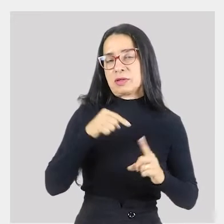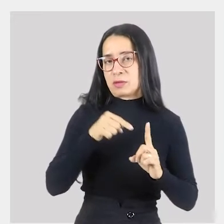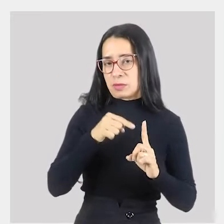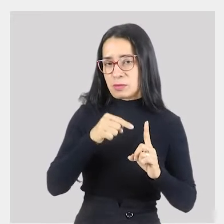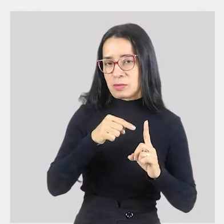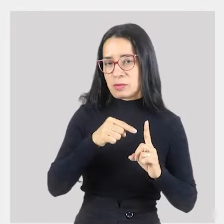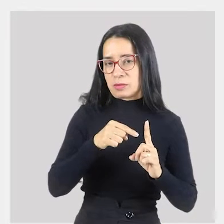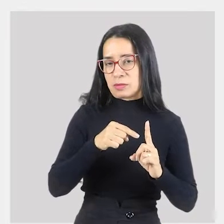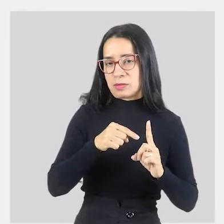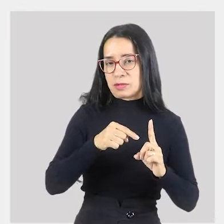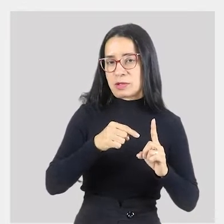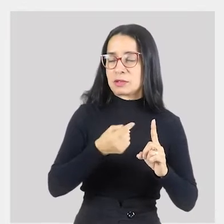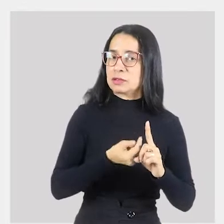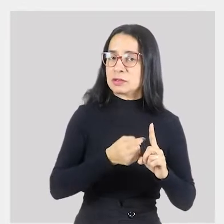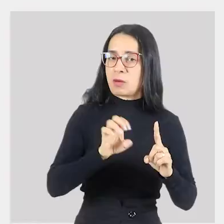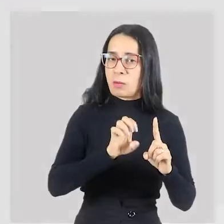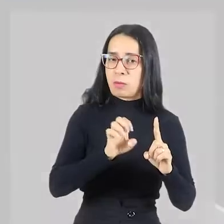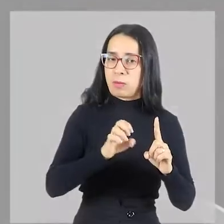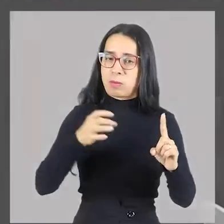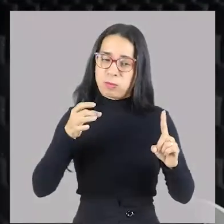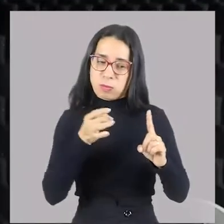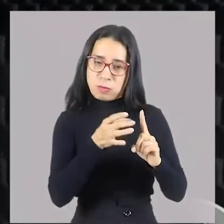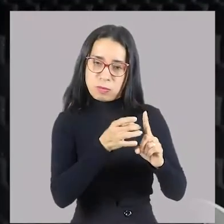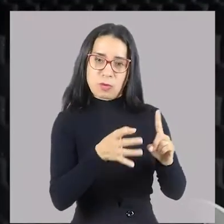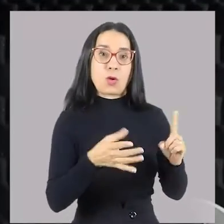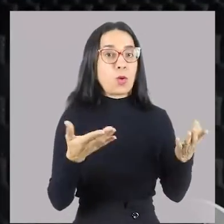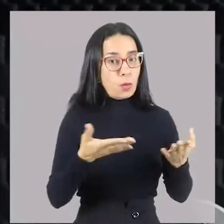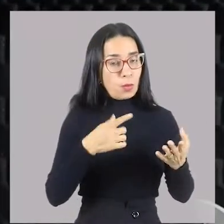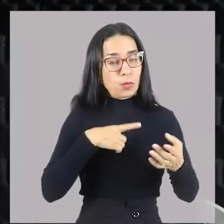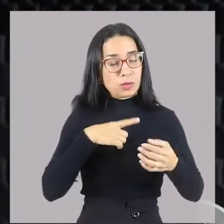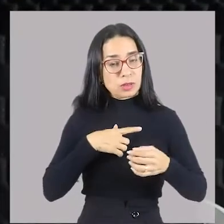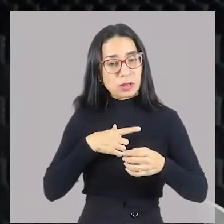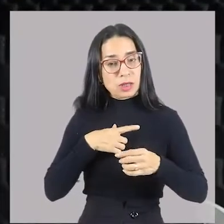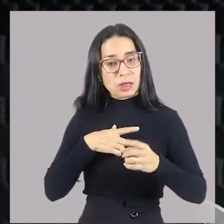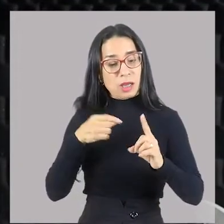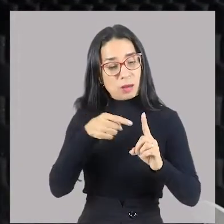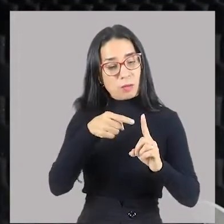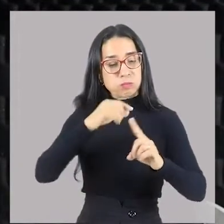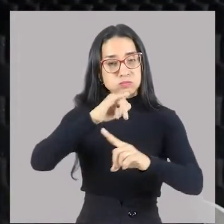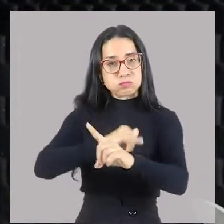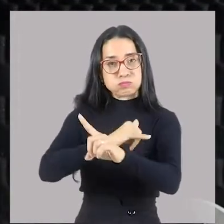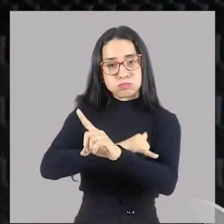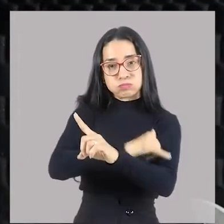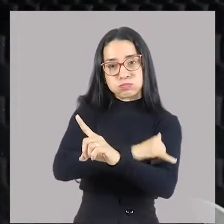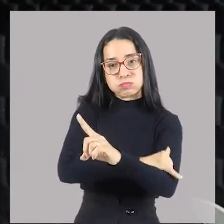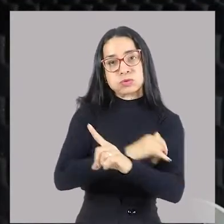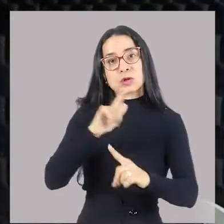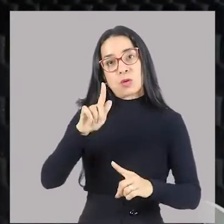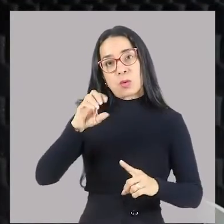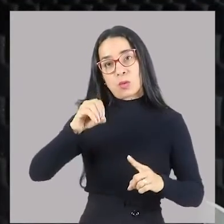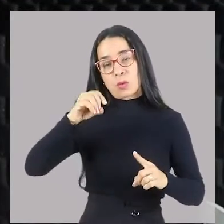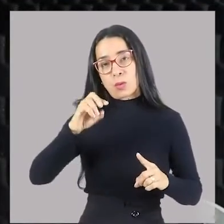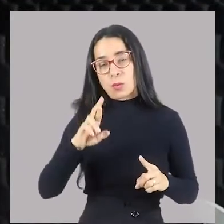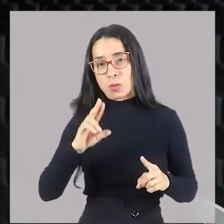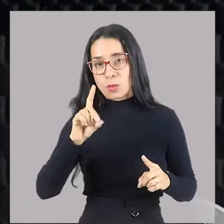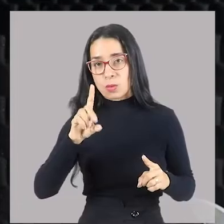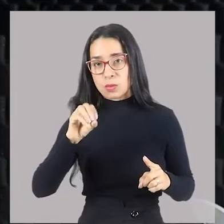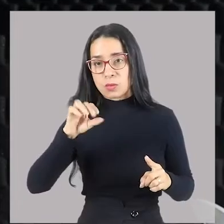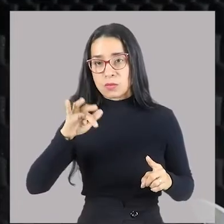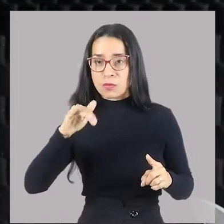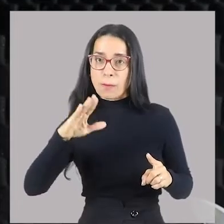homofobia. Hoje existe também até a gordofobia. Fica essa dica. Deficiência,